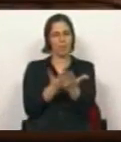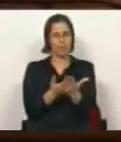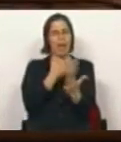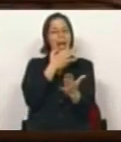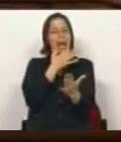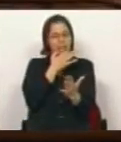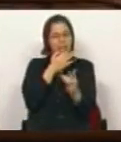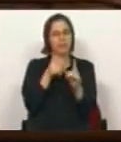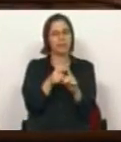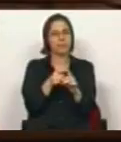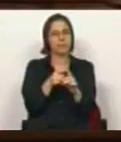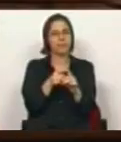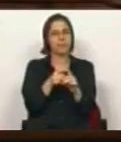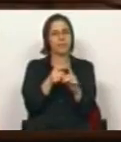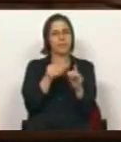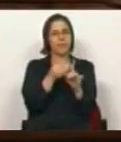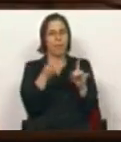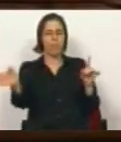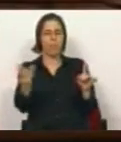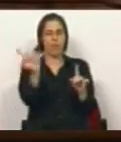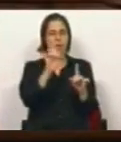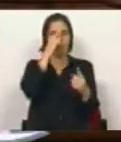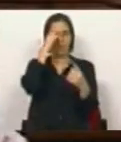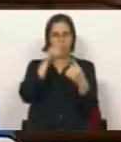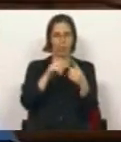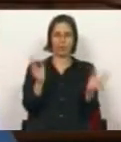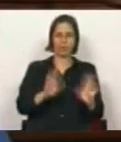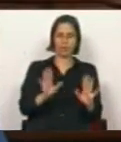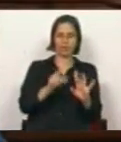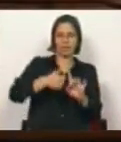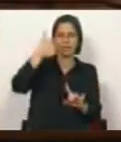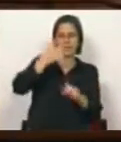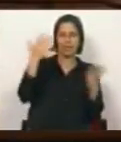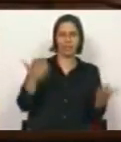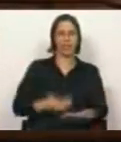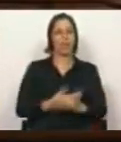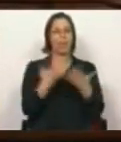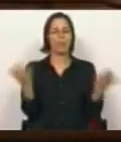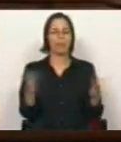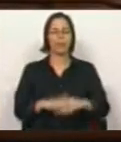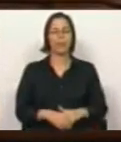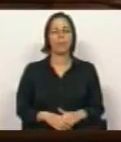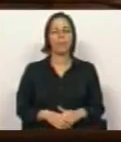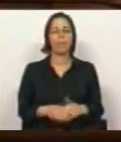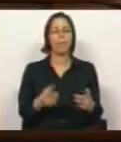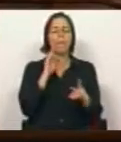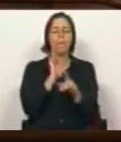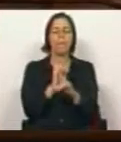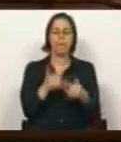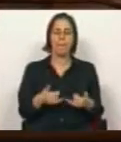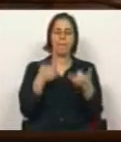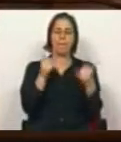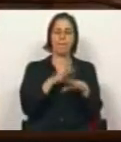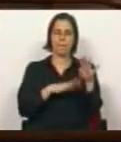desde que, naturalmente, não se desvirtua o seu objeto central. E, portanto, quando a